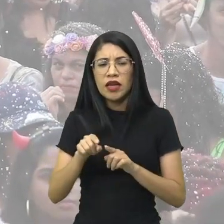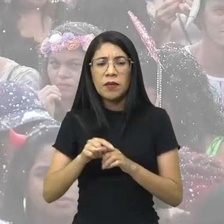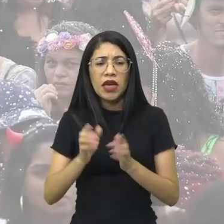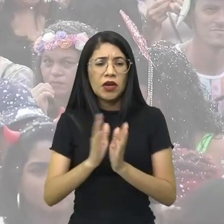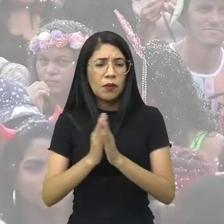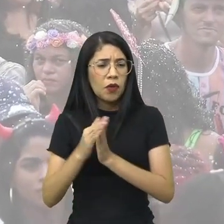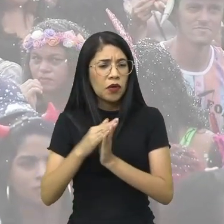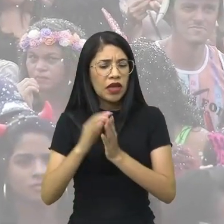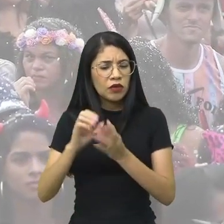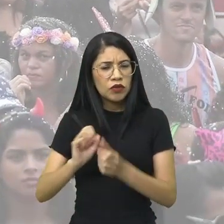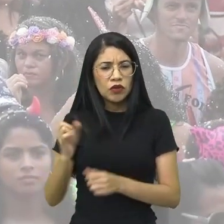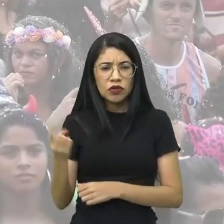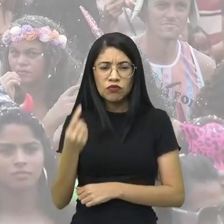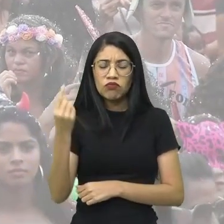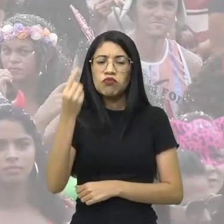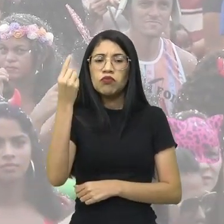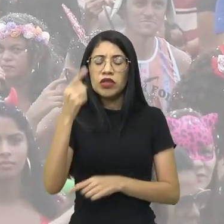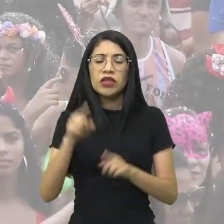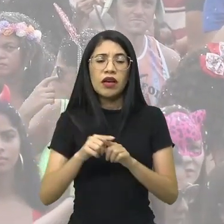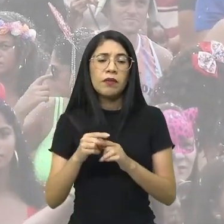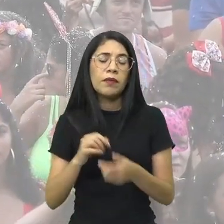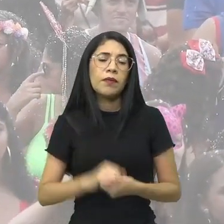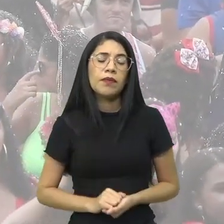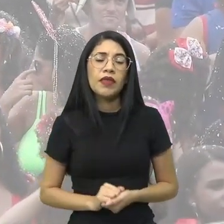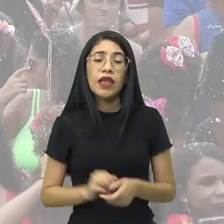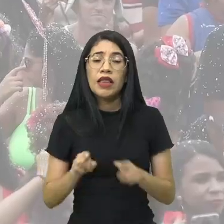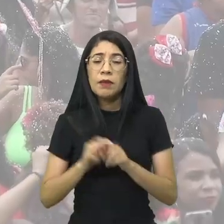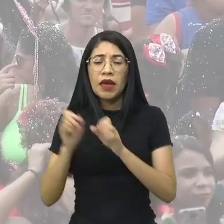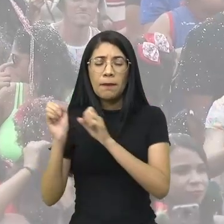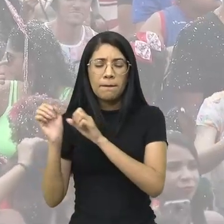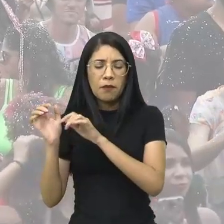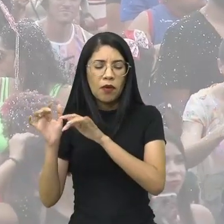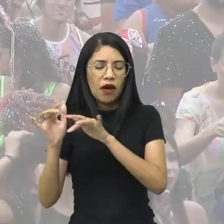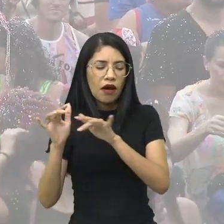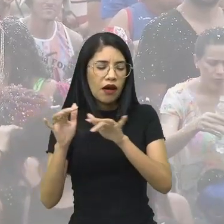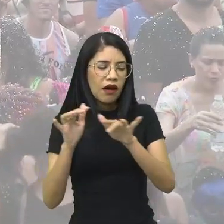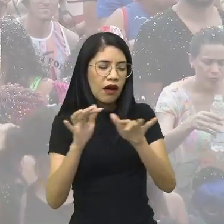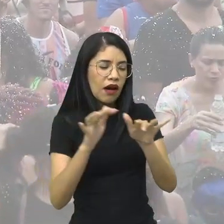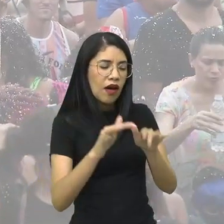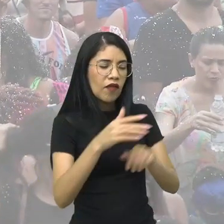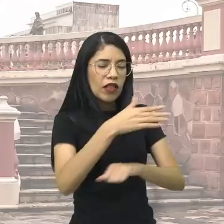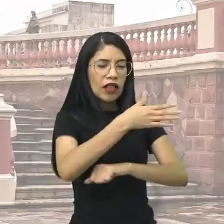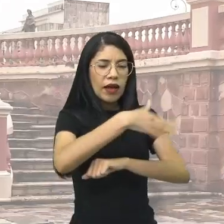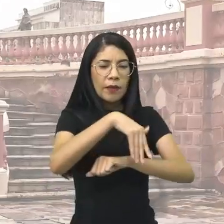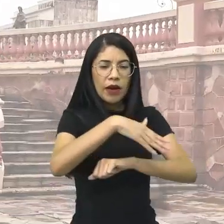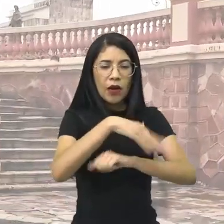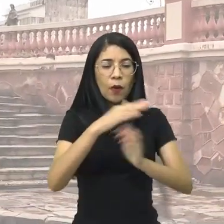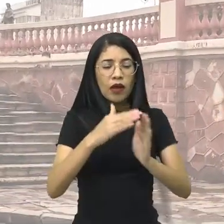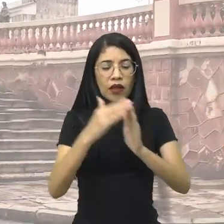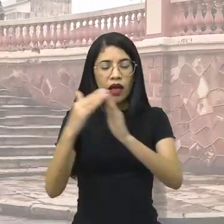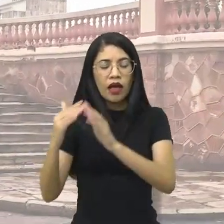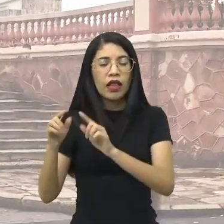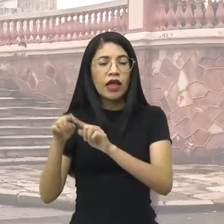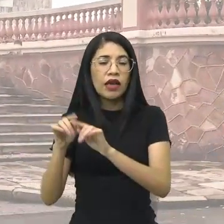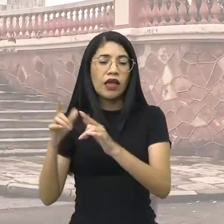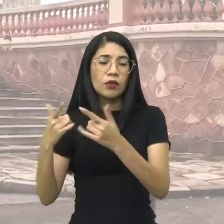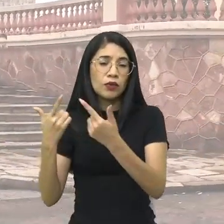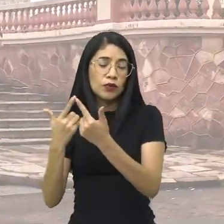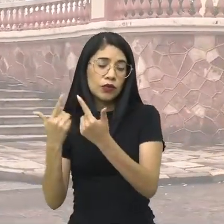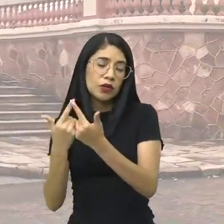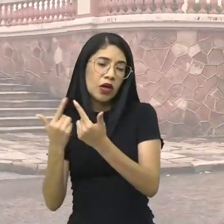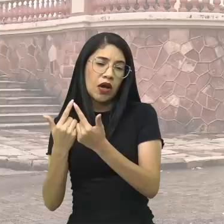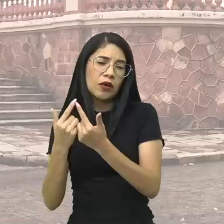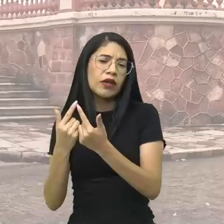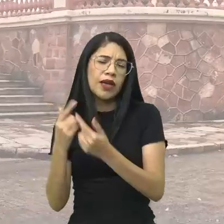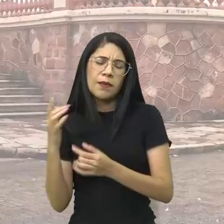de Olinda. Tal mistura atrai milhares de pessoas de todas as idades à rua, ao lado do Teatro Amazonas, que dá um toque